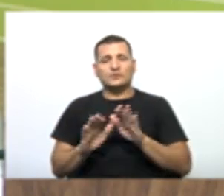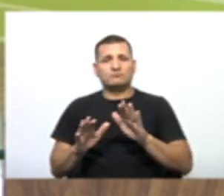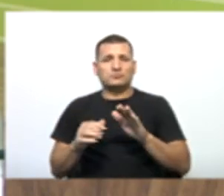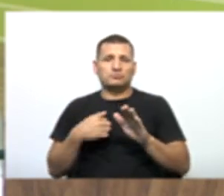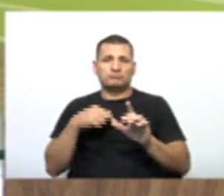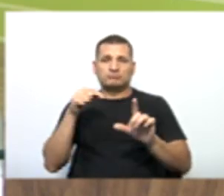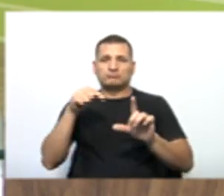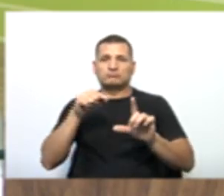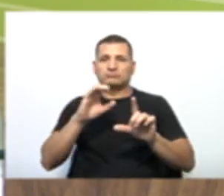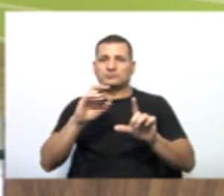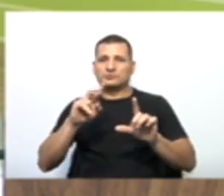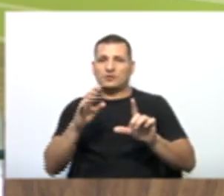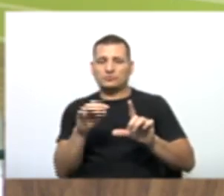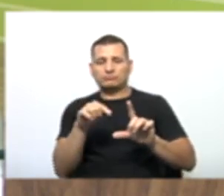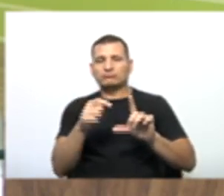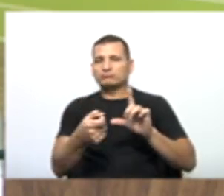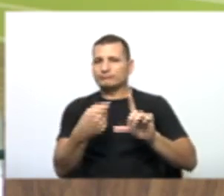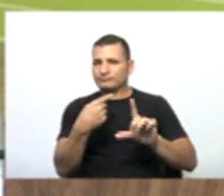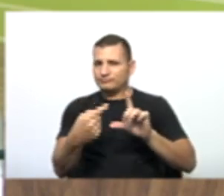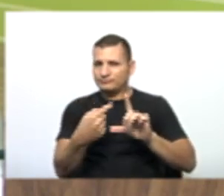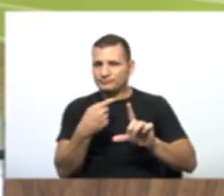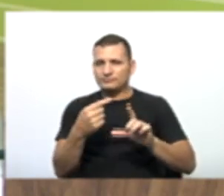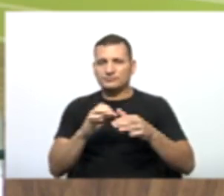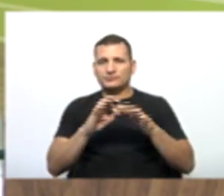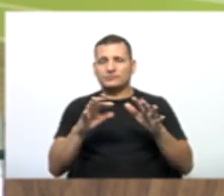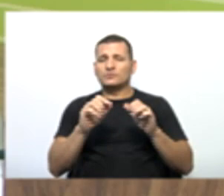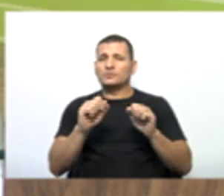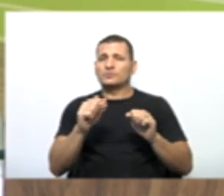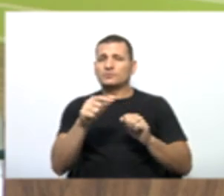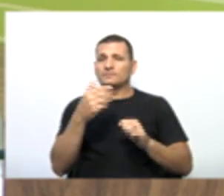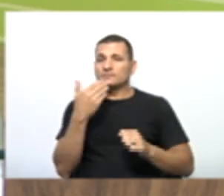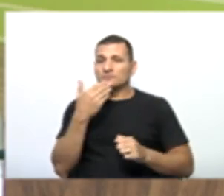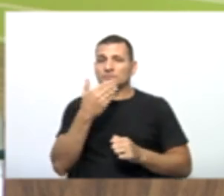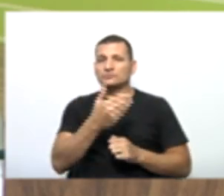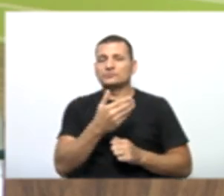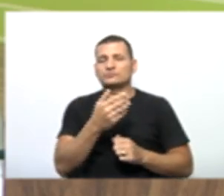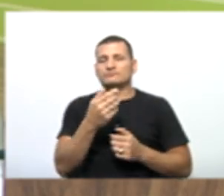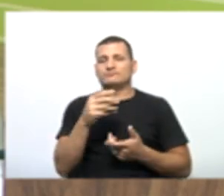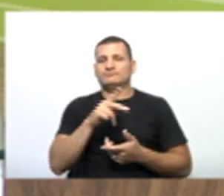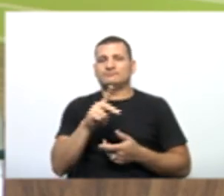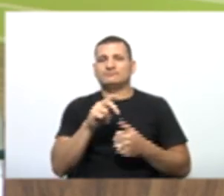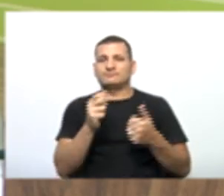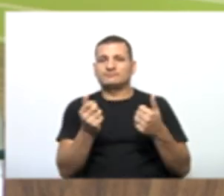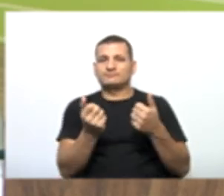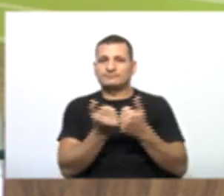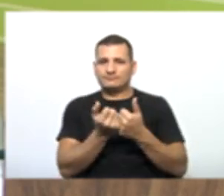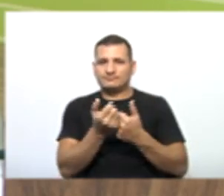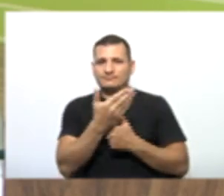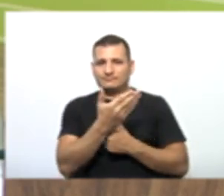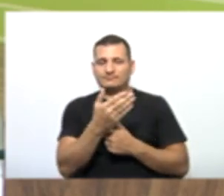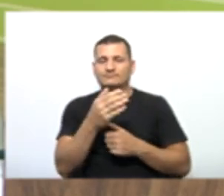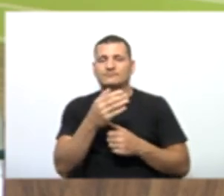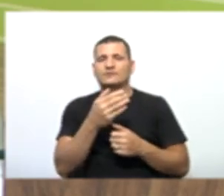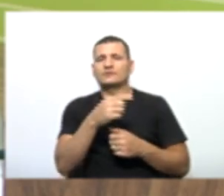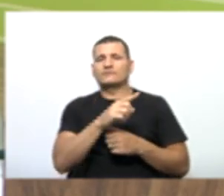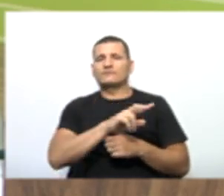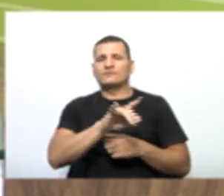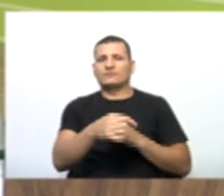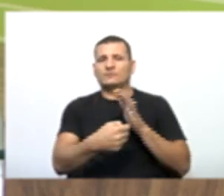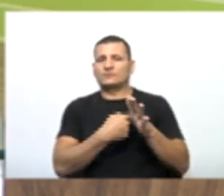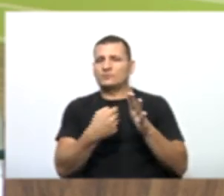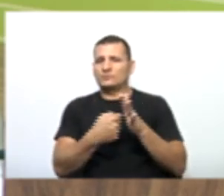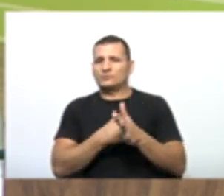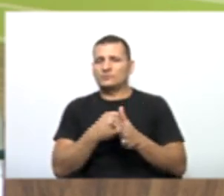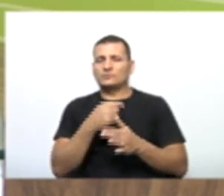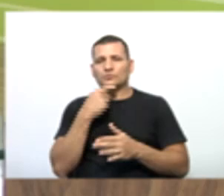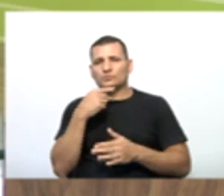aqui no chat também, você peça o auxílio para o professor presencial, né? E ele vai então estar encaminhando as dúvidas de vocês aqui ao